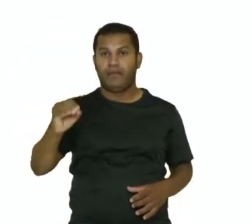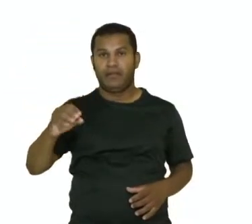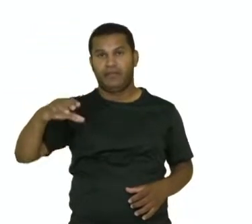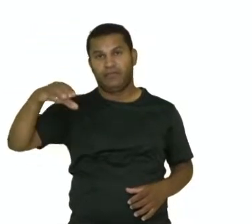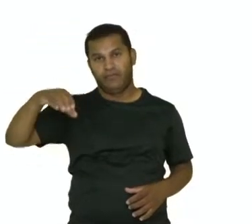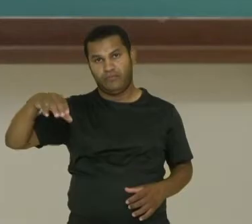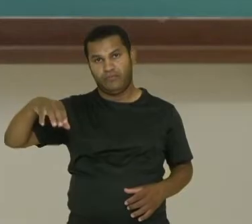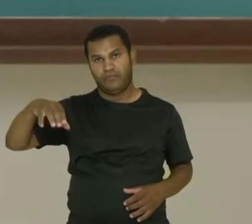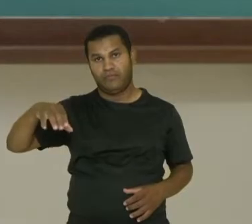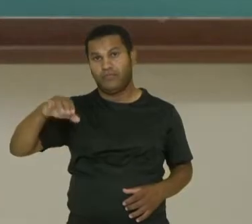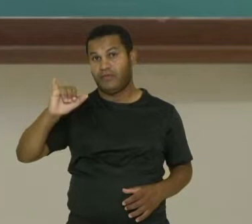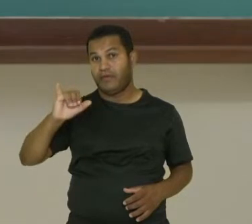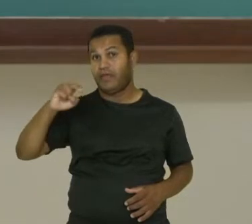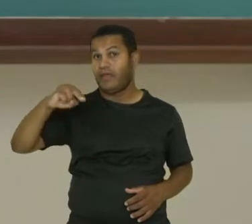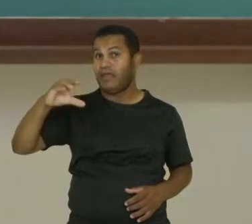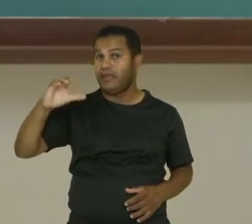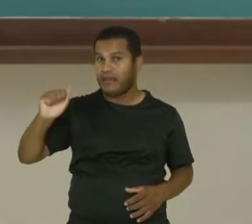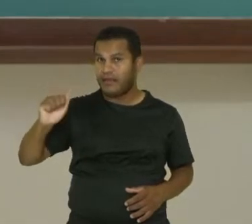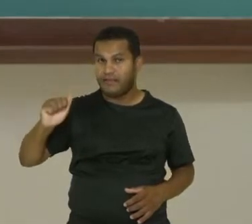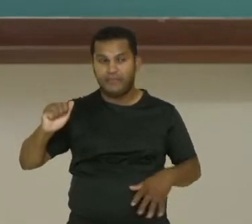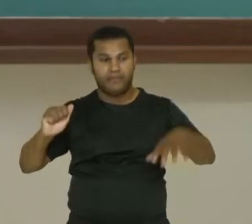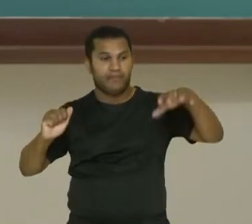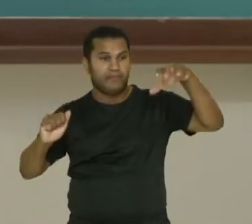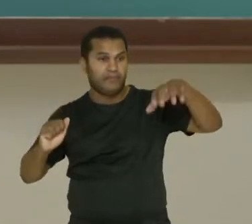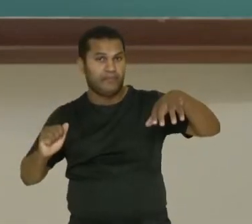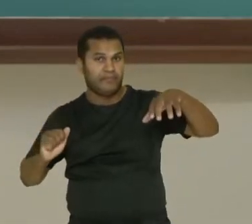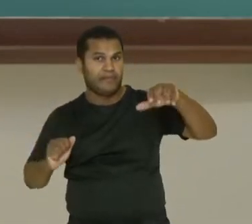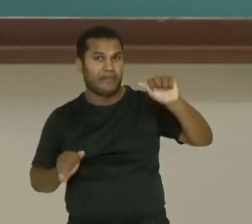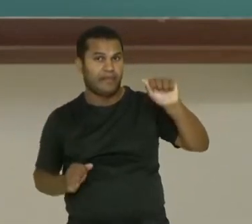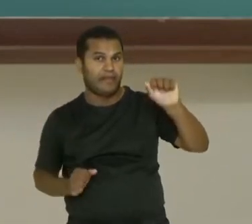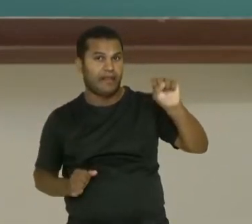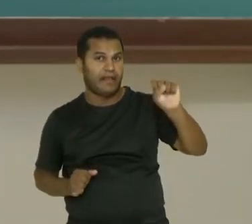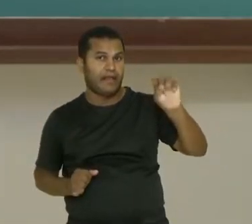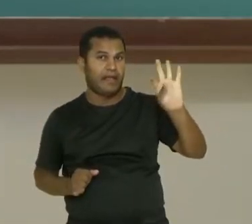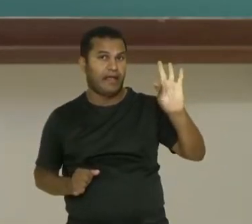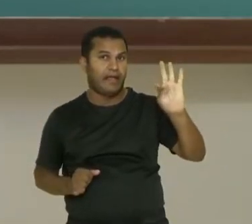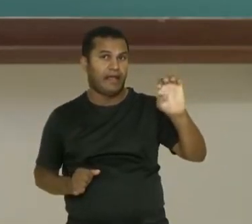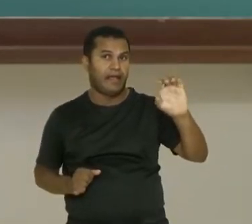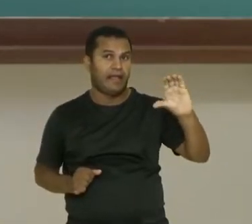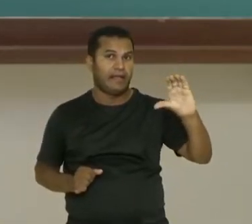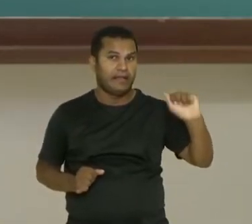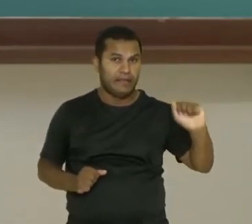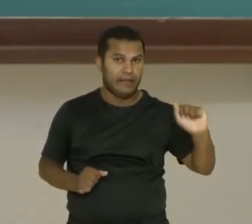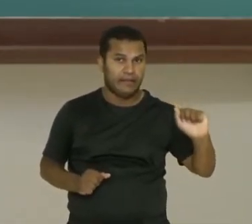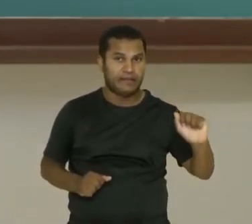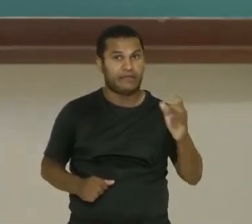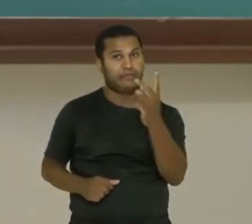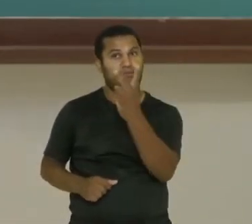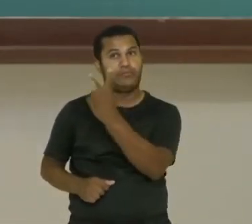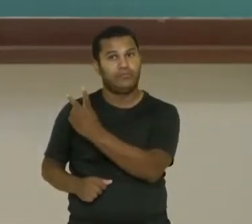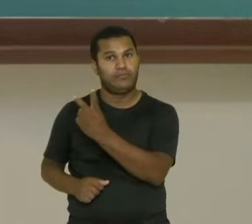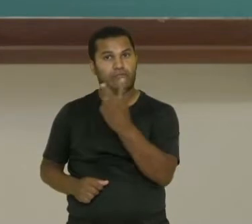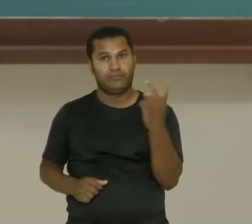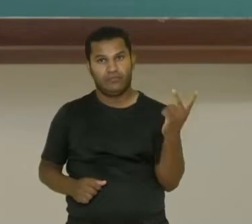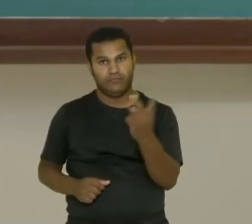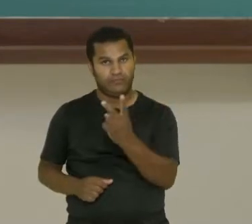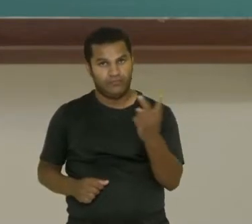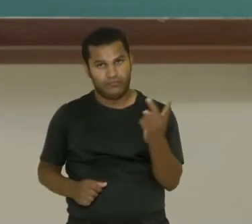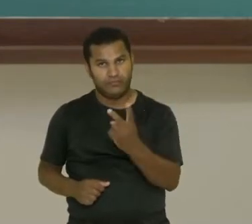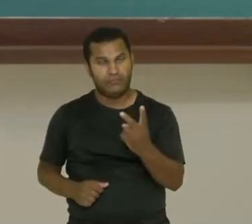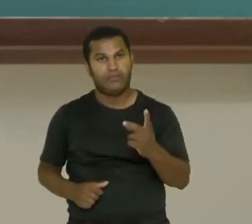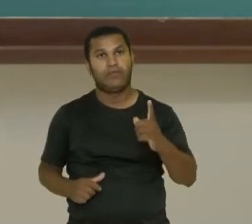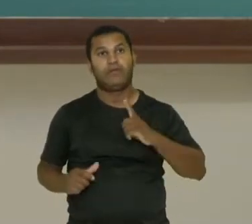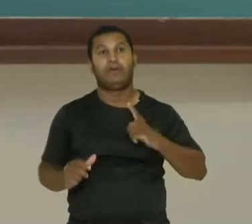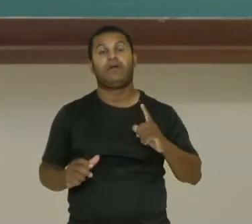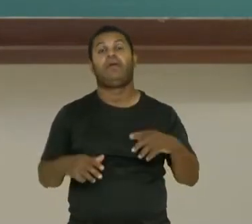Então veja, nós vamos perceber que a formação do Império Inca ela é diferente da